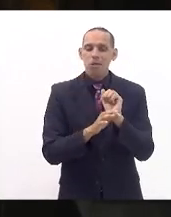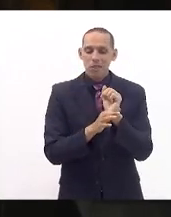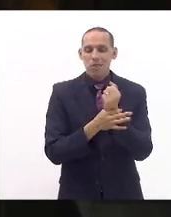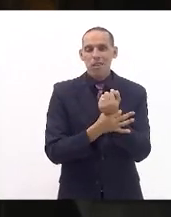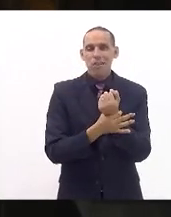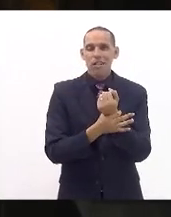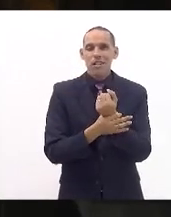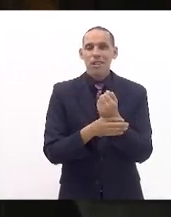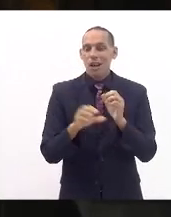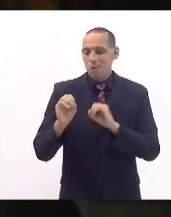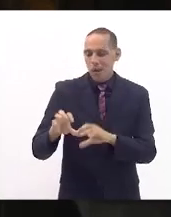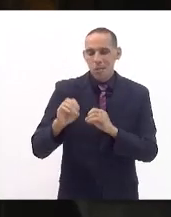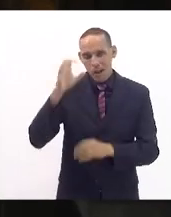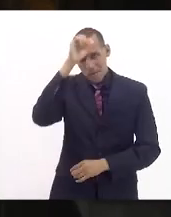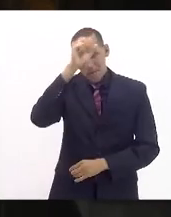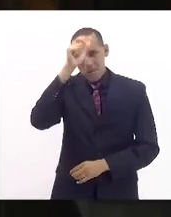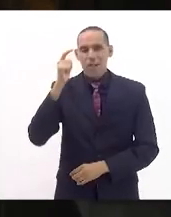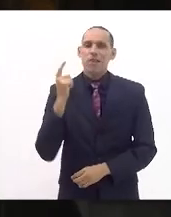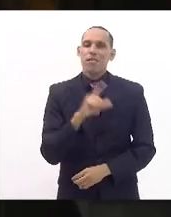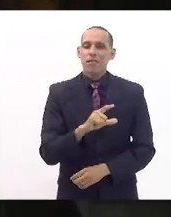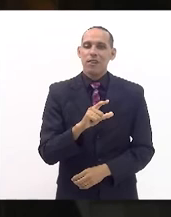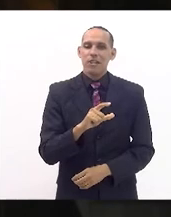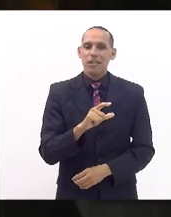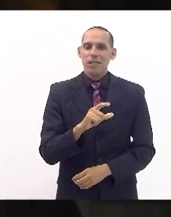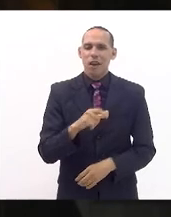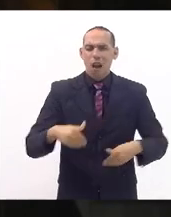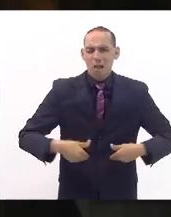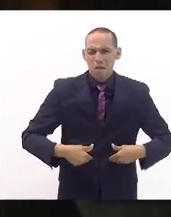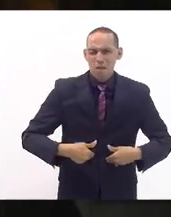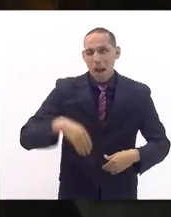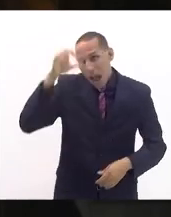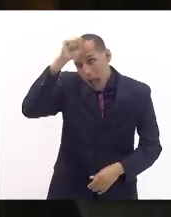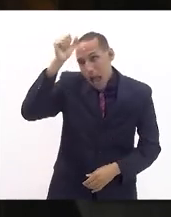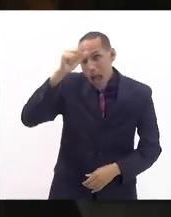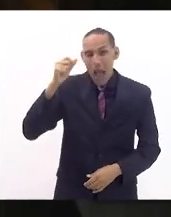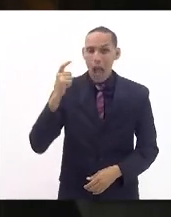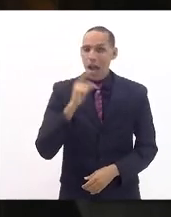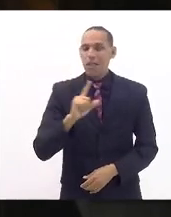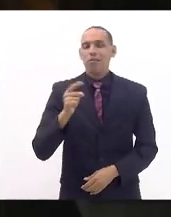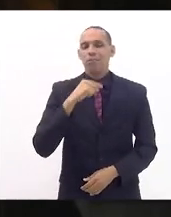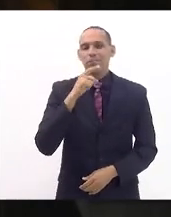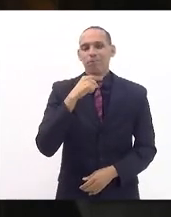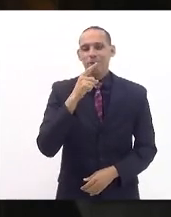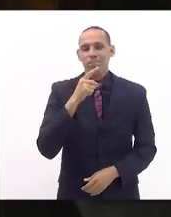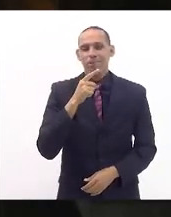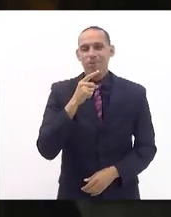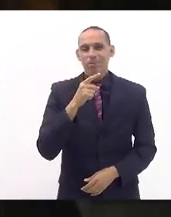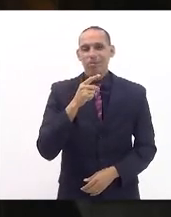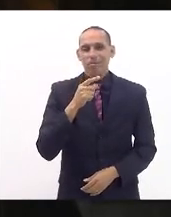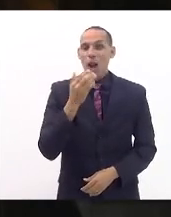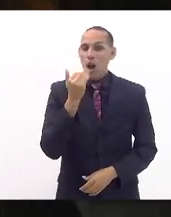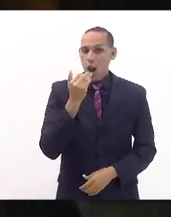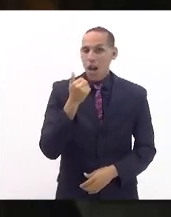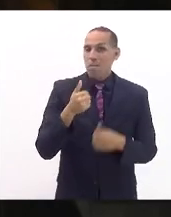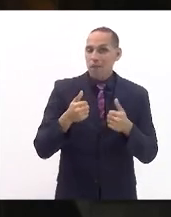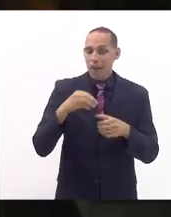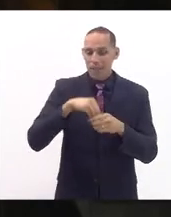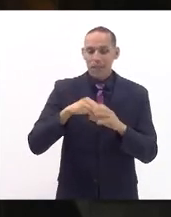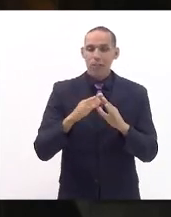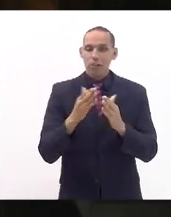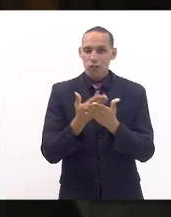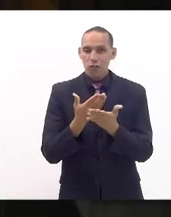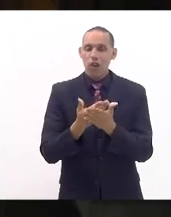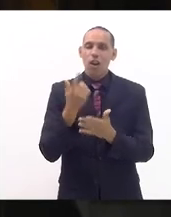de ensino-aprendizagem. Ninguém aprende com fome. A alimentação escolar é fundamental para garantir o direito à